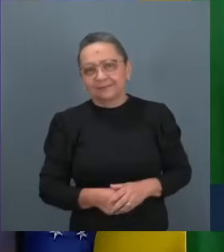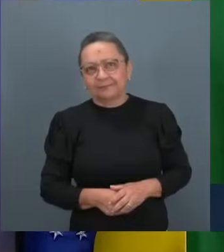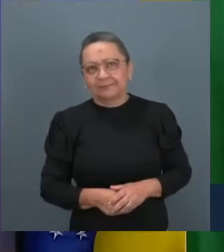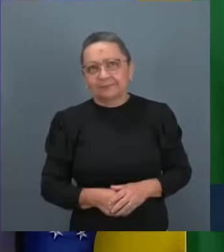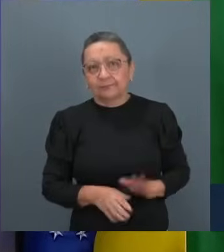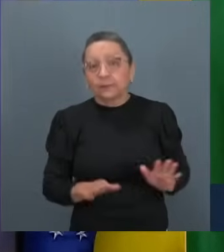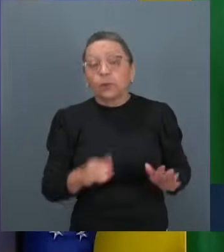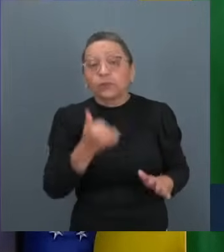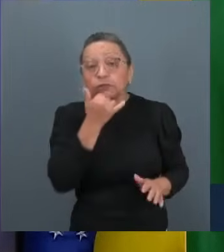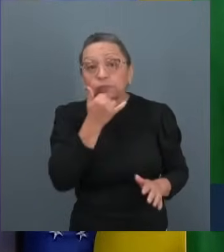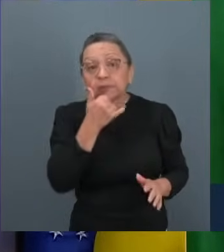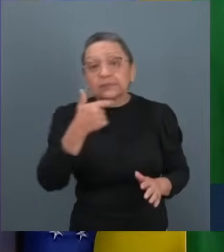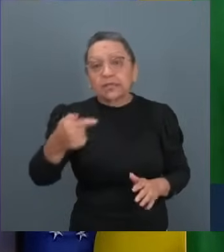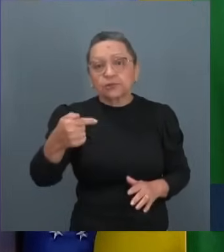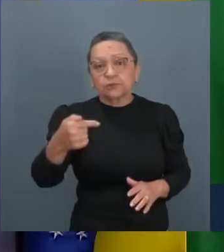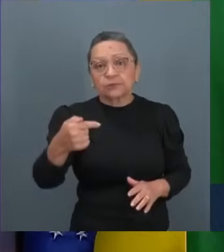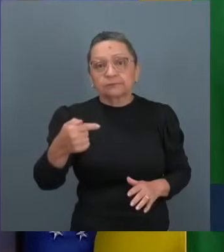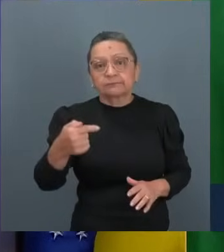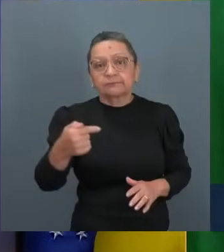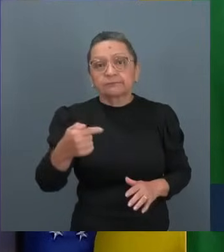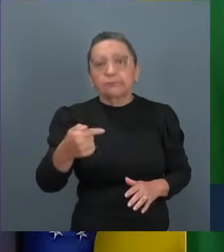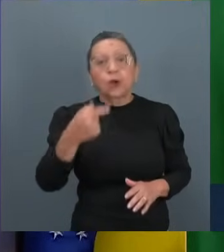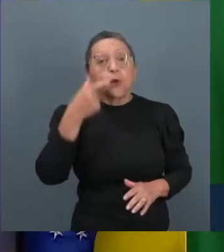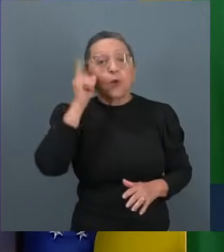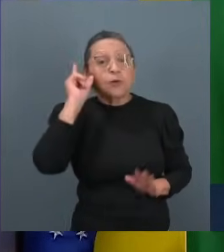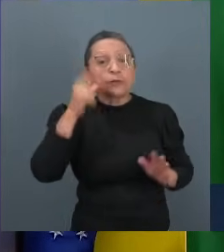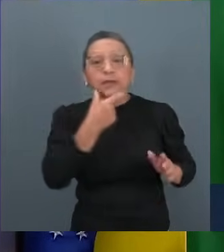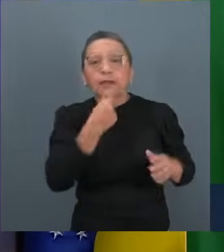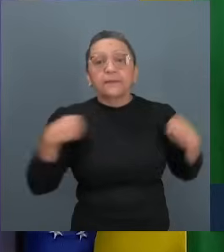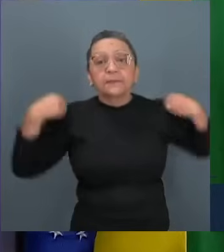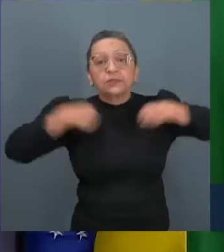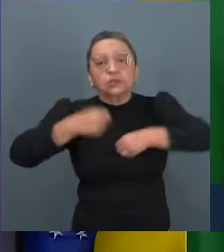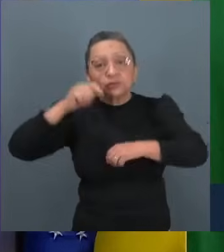Aliás, 7. Alexandre de Moraes ontem, à noite.